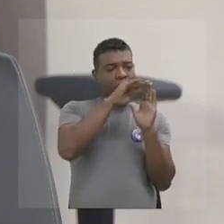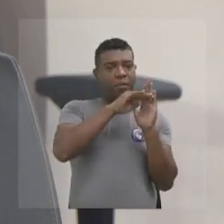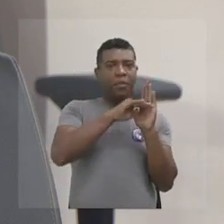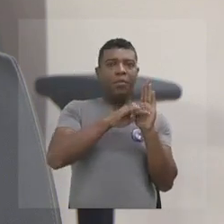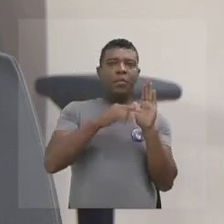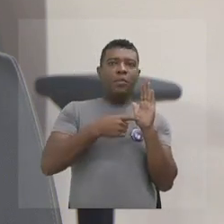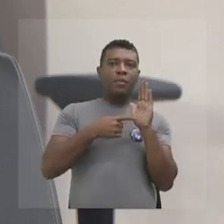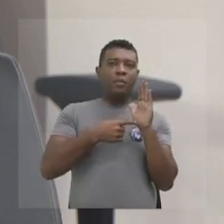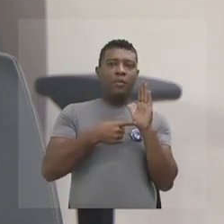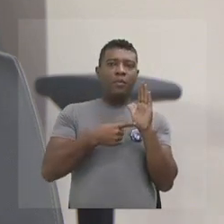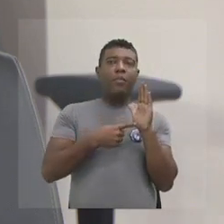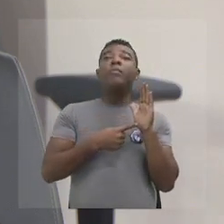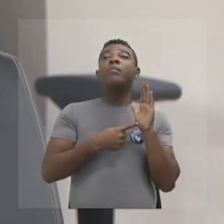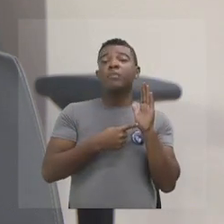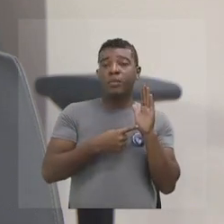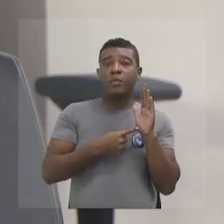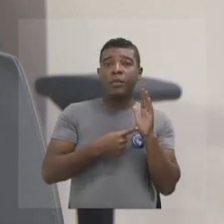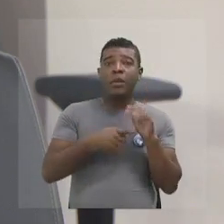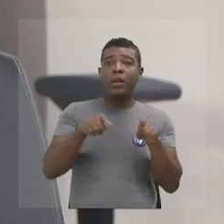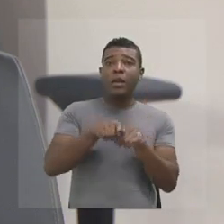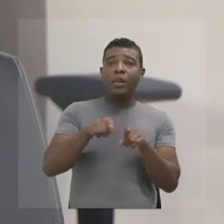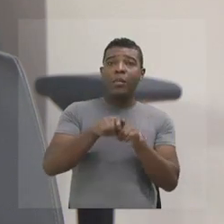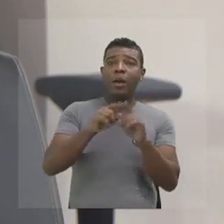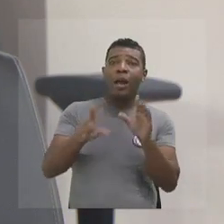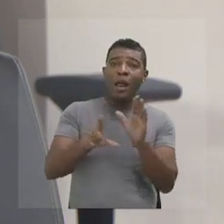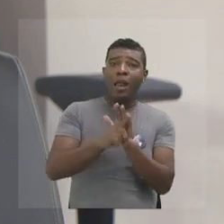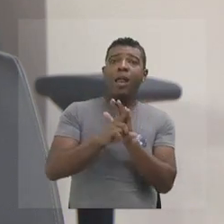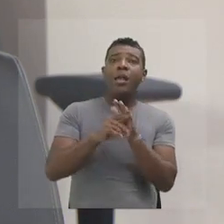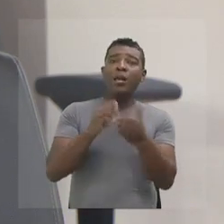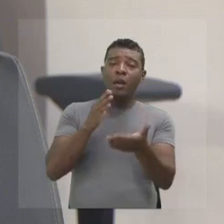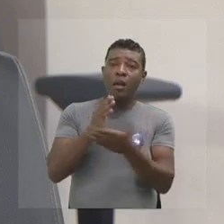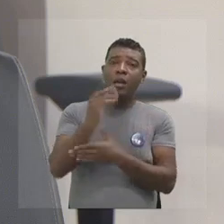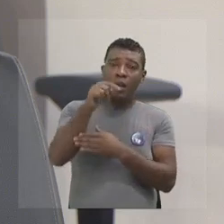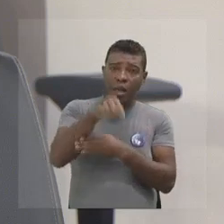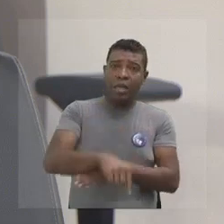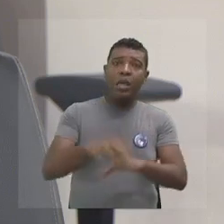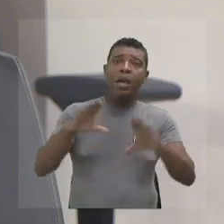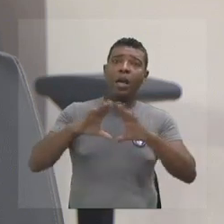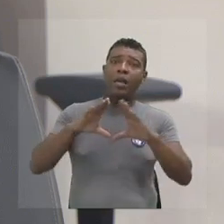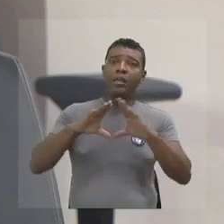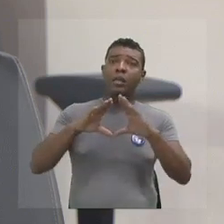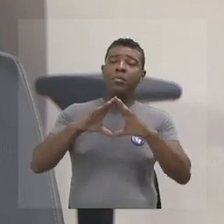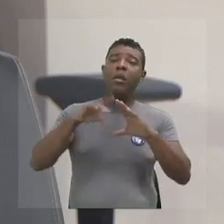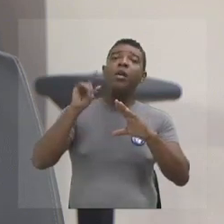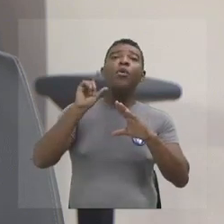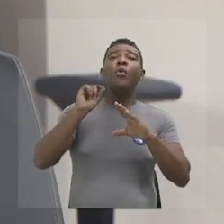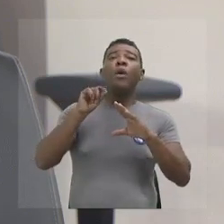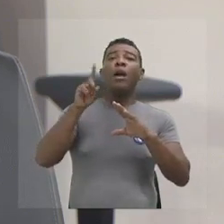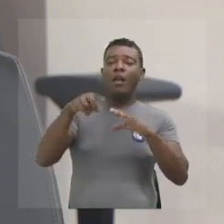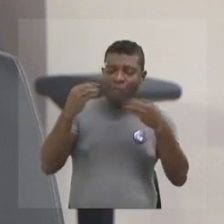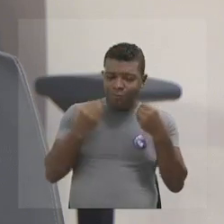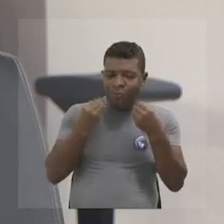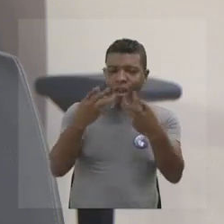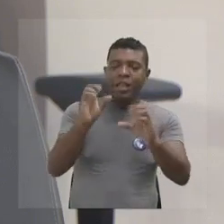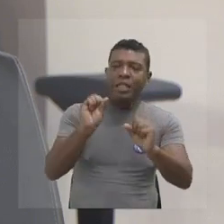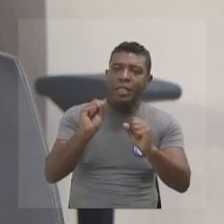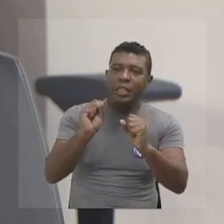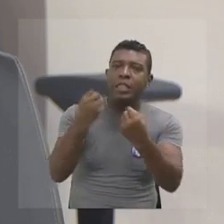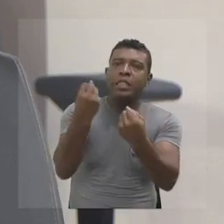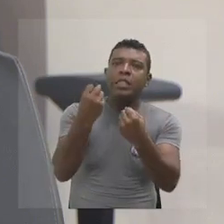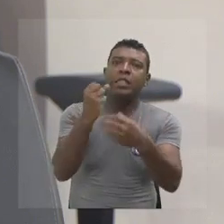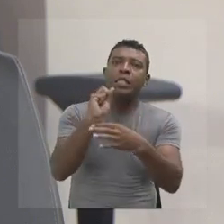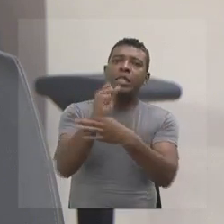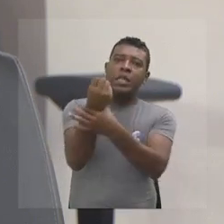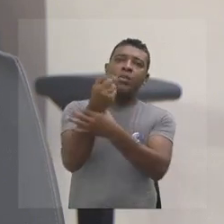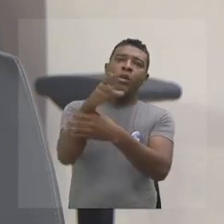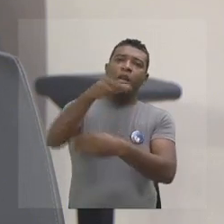fortemente na implementação da Lei mar de lama nunca mais aprovada que nessa Assembleia Legislativa também segurança das estruturas de barragem